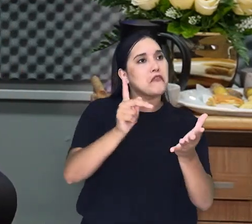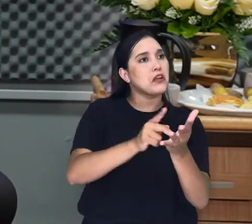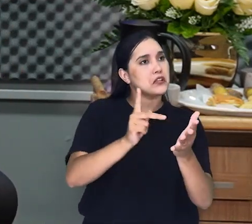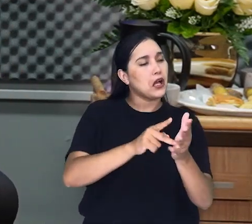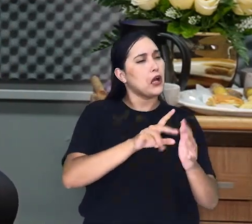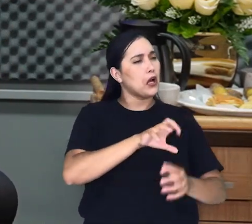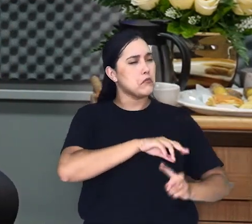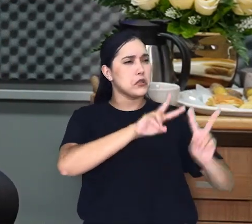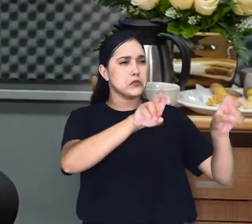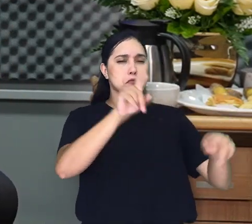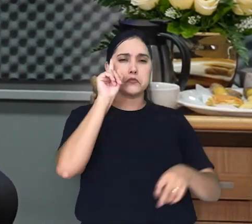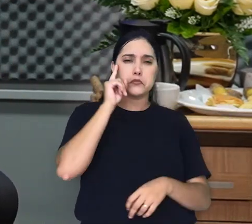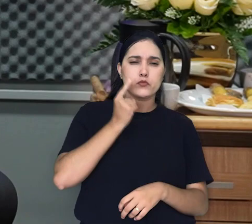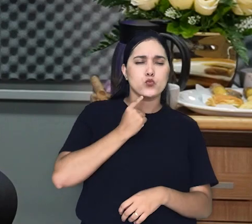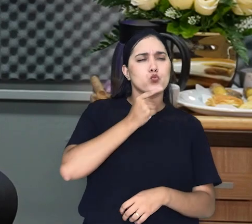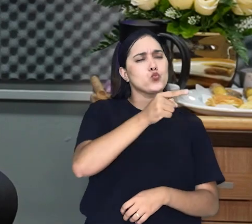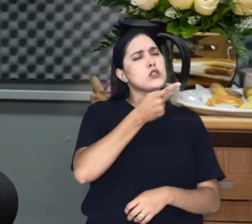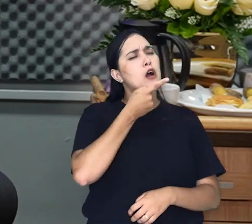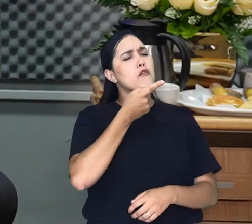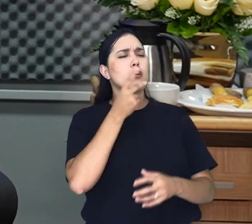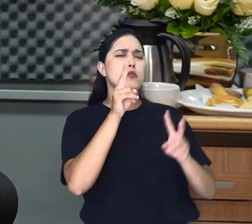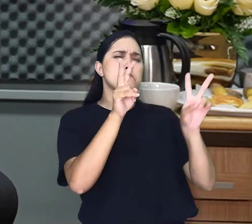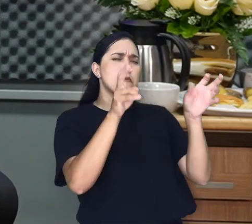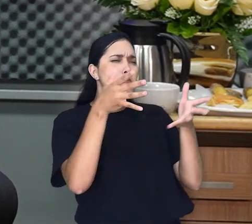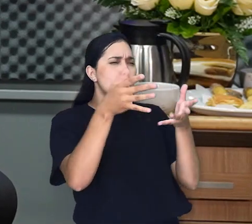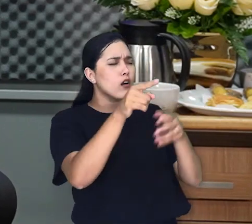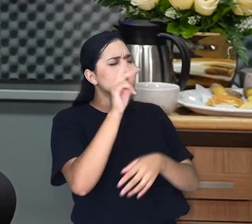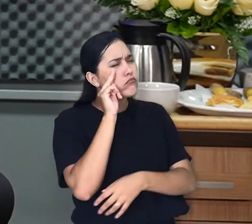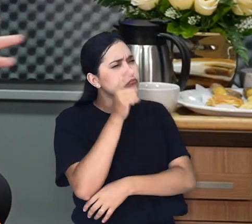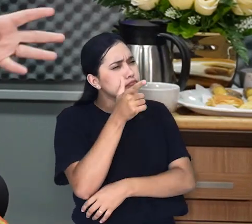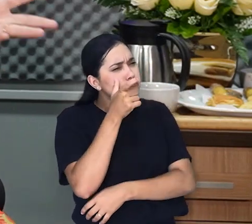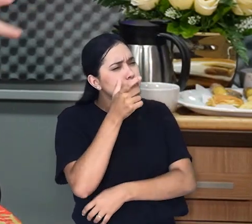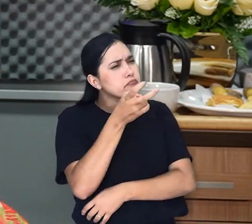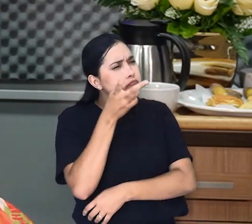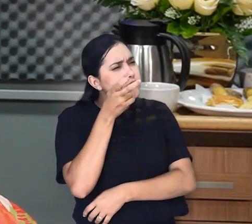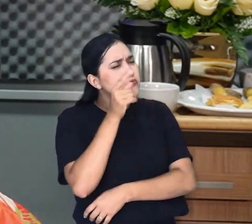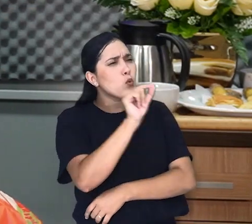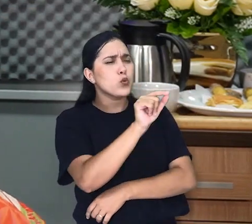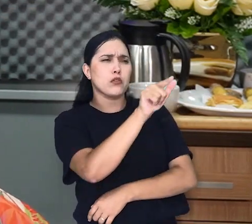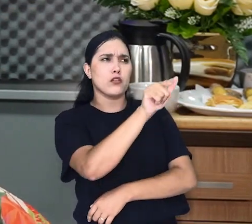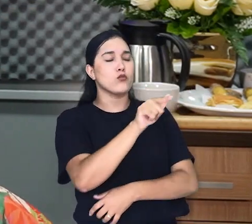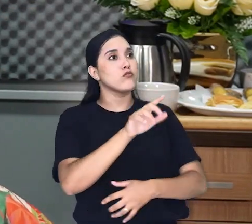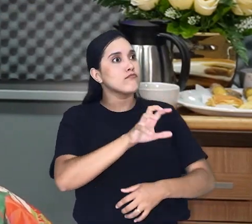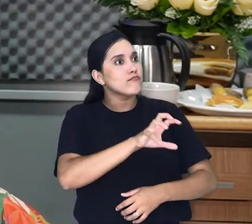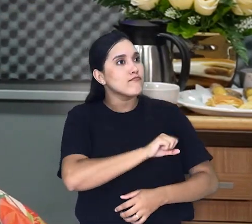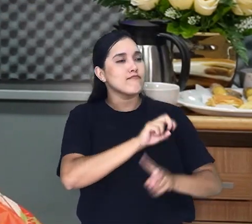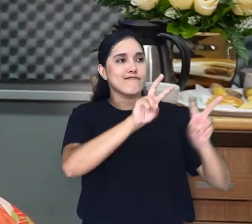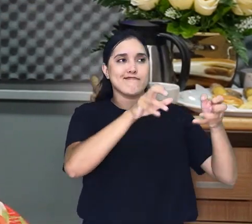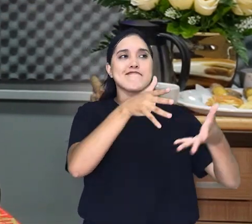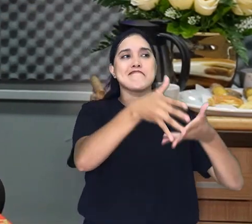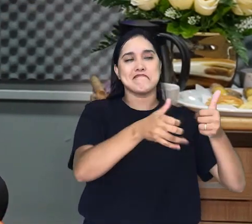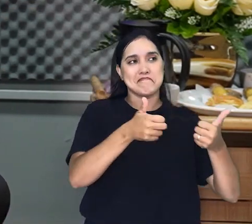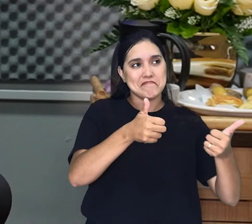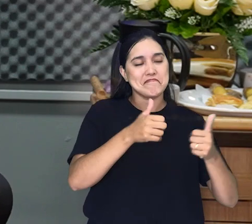fazia assim, que é muito longe. E aí eu fui perguntando aqui e acolá e fui aprendendo mais